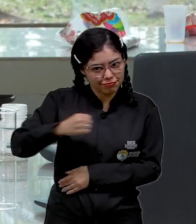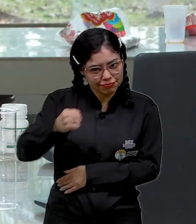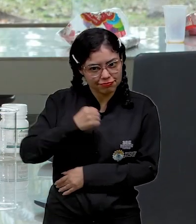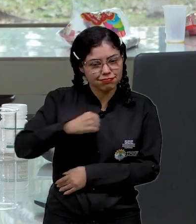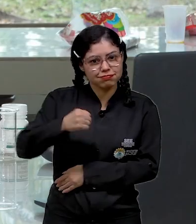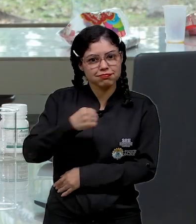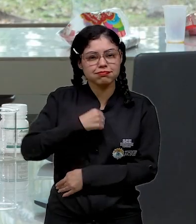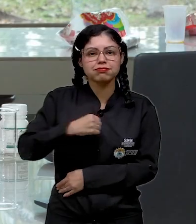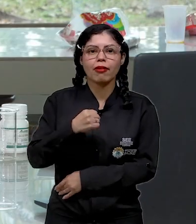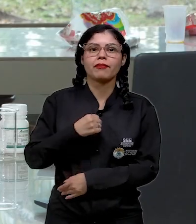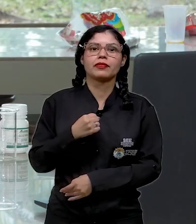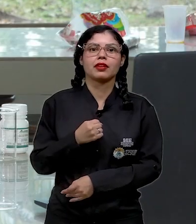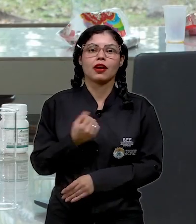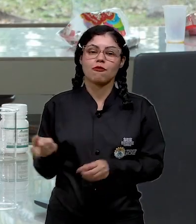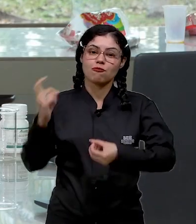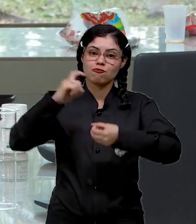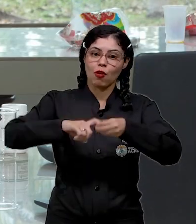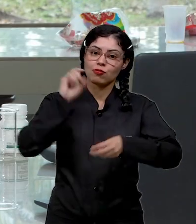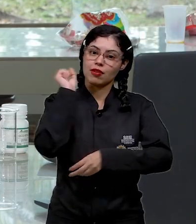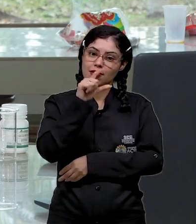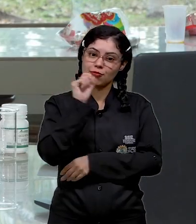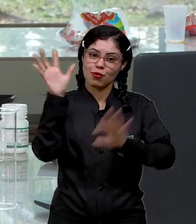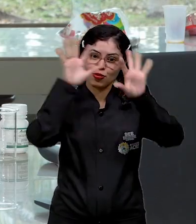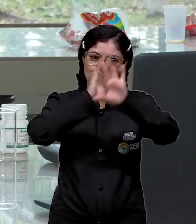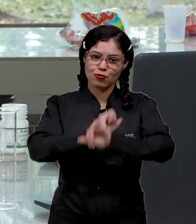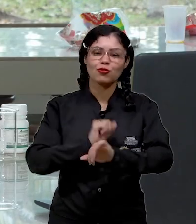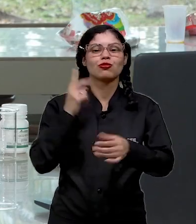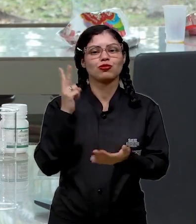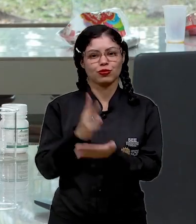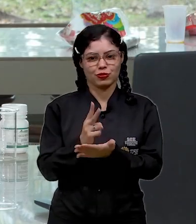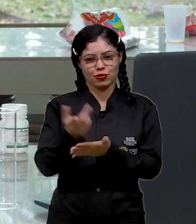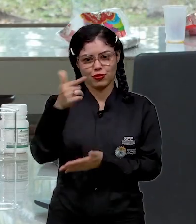nervosa, ela vai ficar azulada.